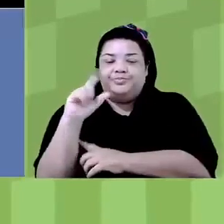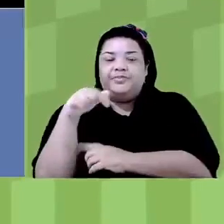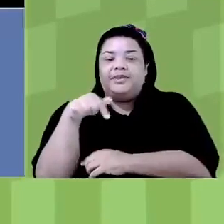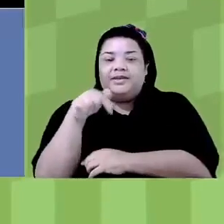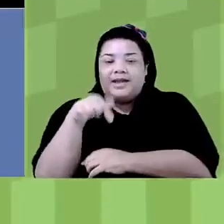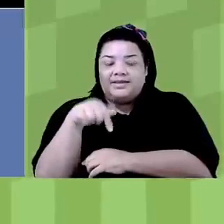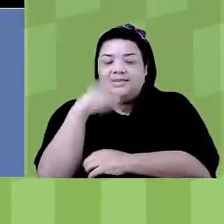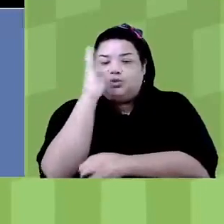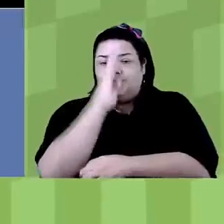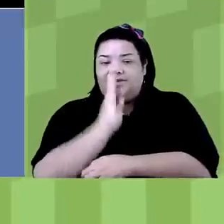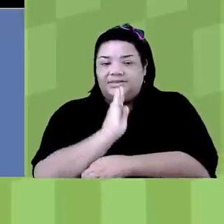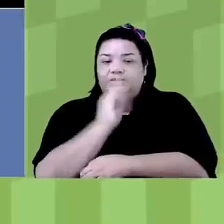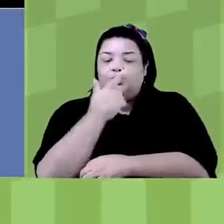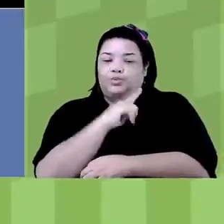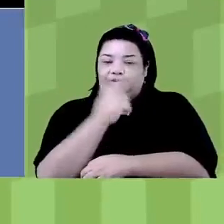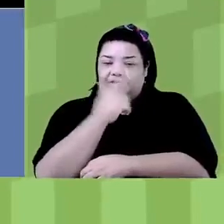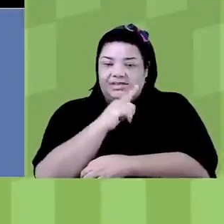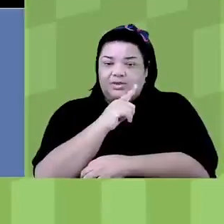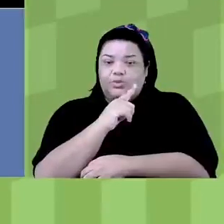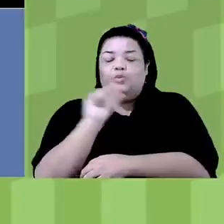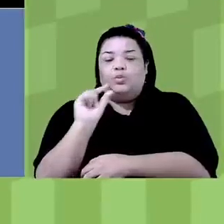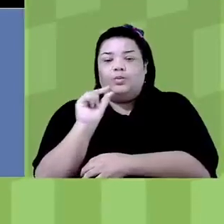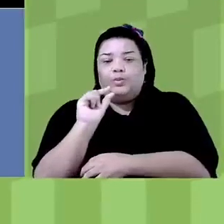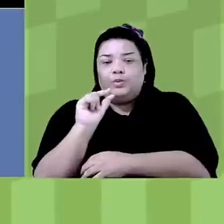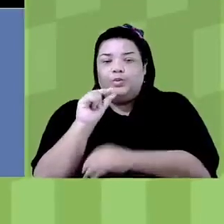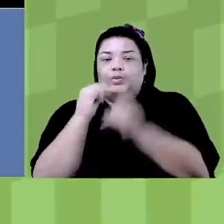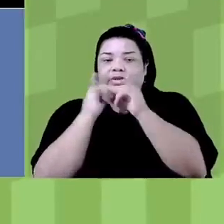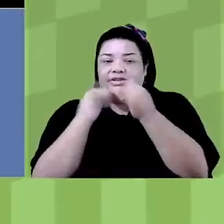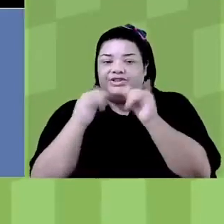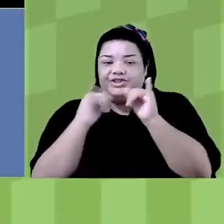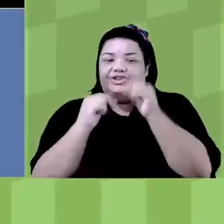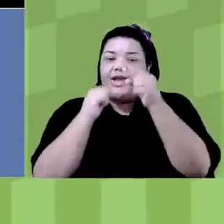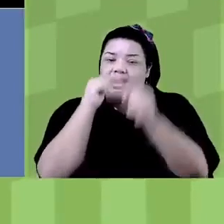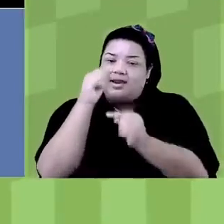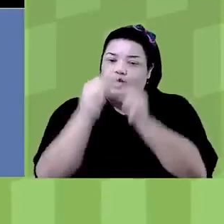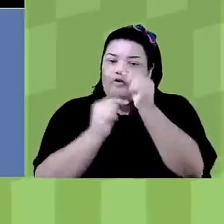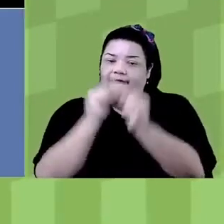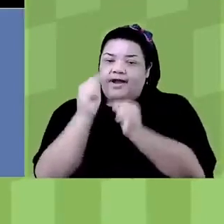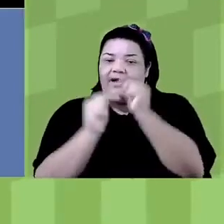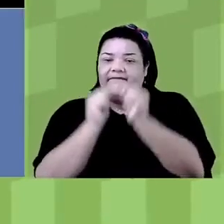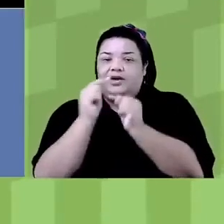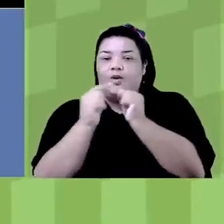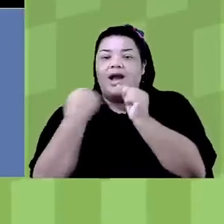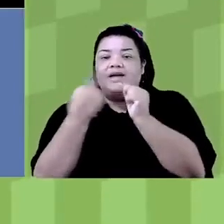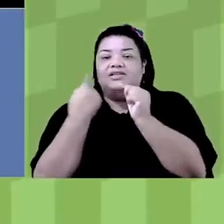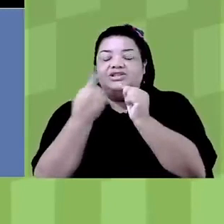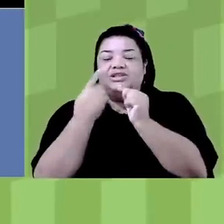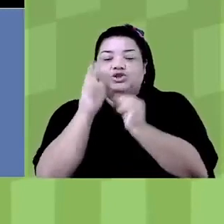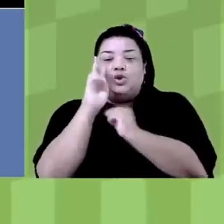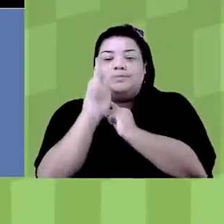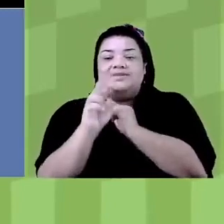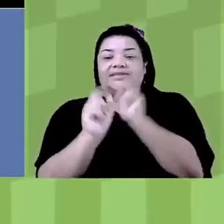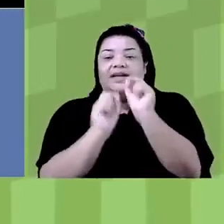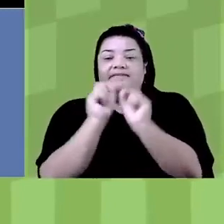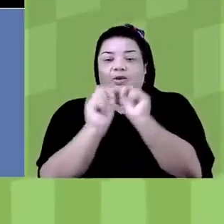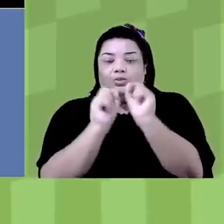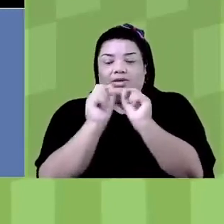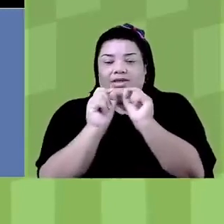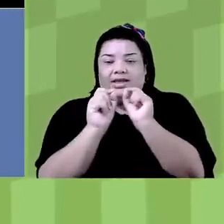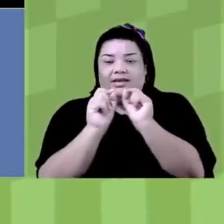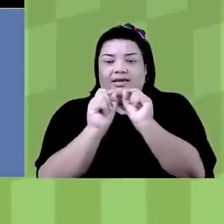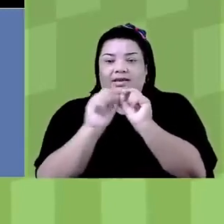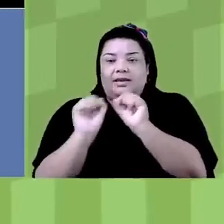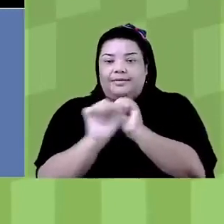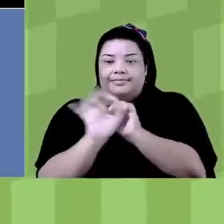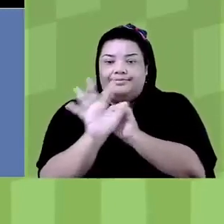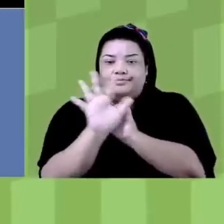renovável, e a gente observa, então, o quê? Que as questões de emissão de gases de efeito estufa estão